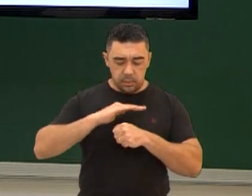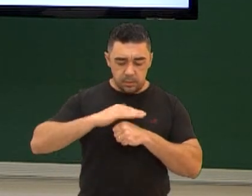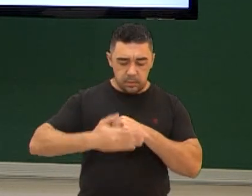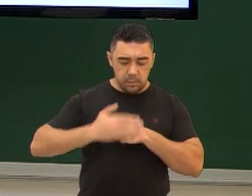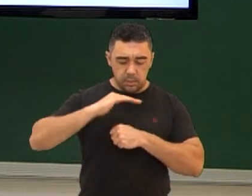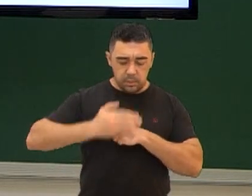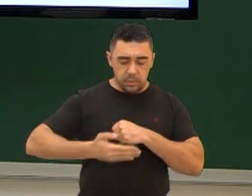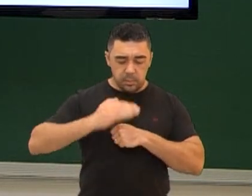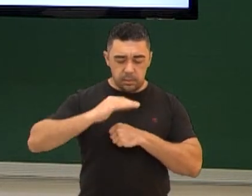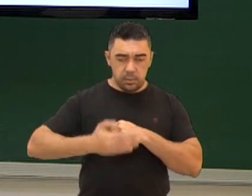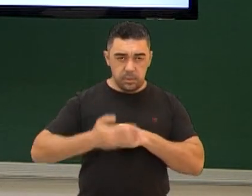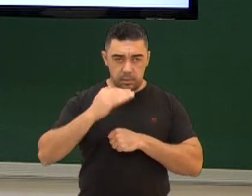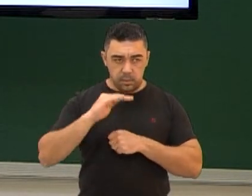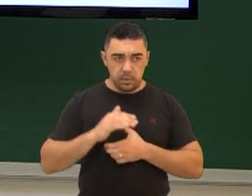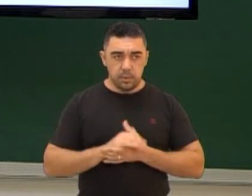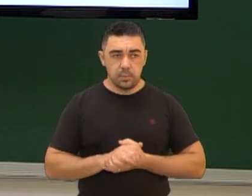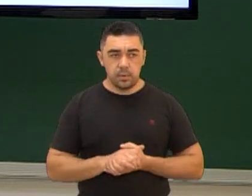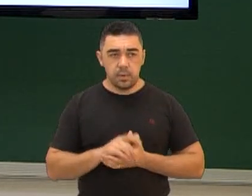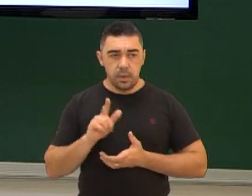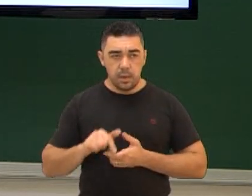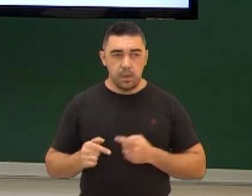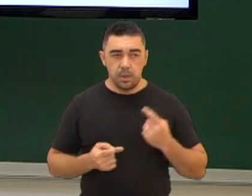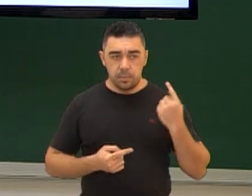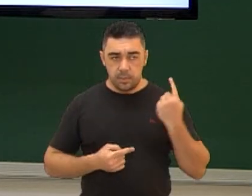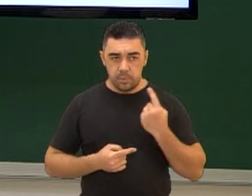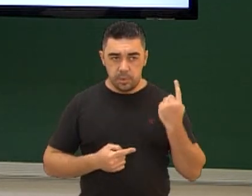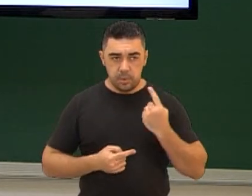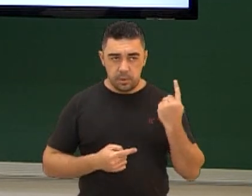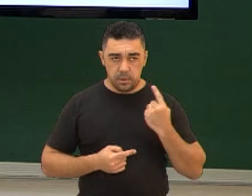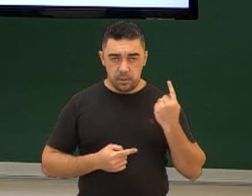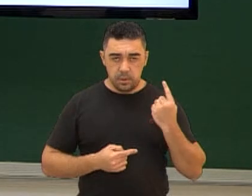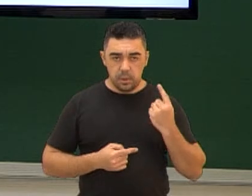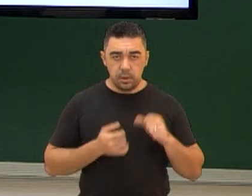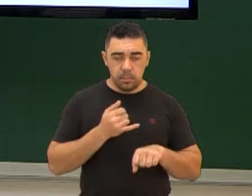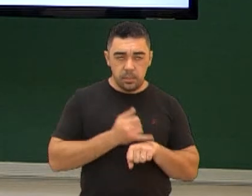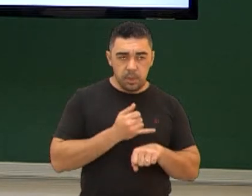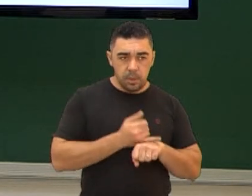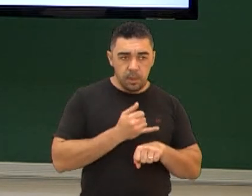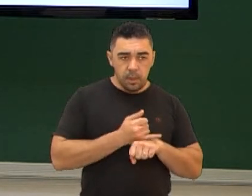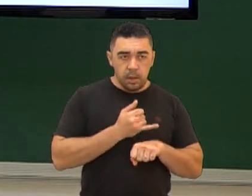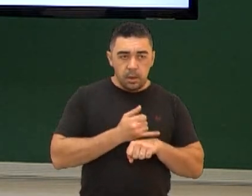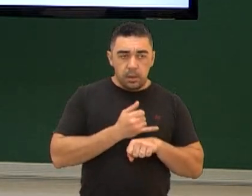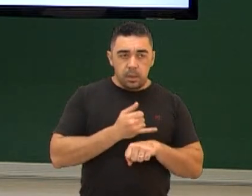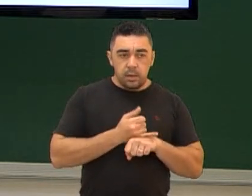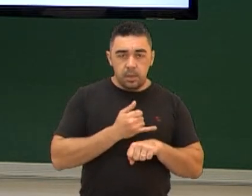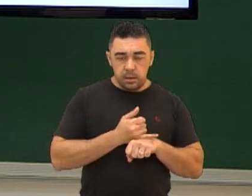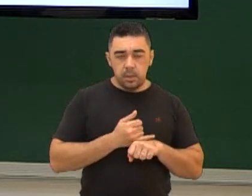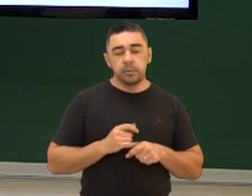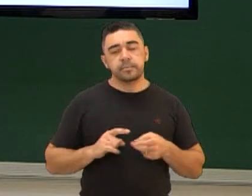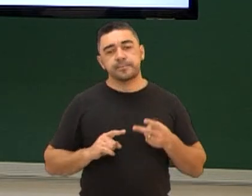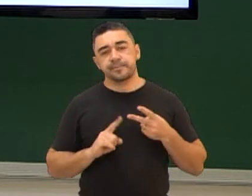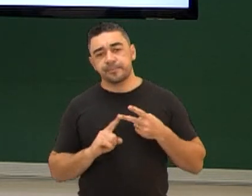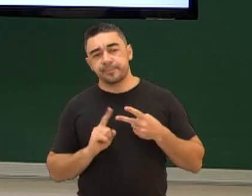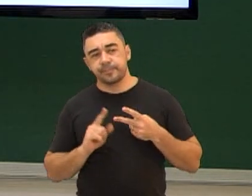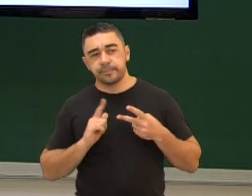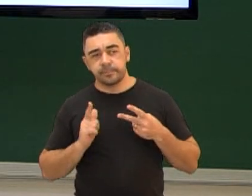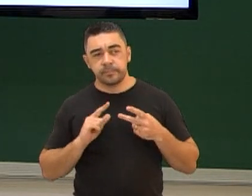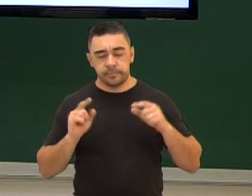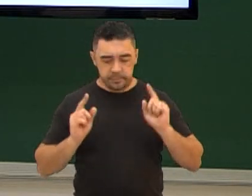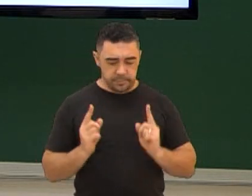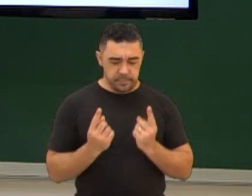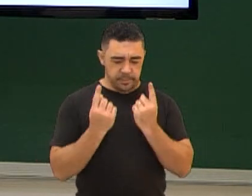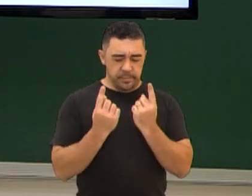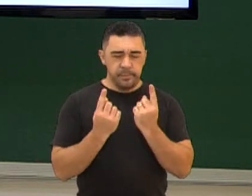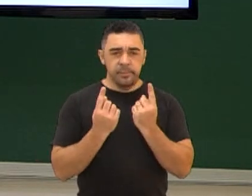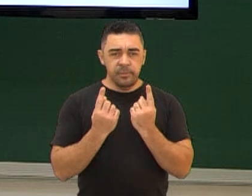duas placas paralelas, que é a superfície 1, que é de metálica, a superfície 2, que é metálica, que vai ter os dois contatos aqui que